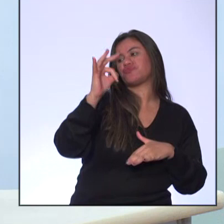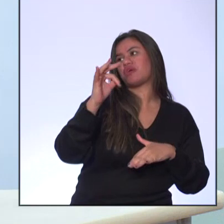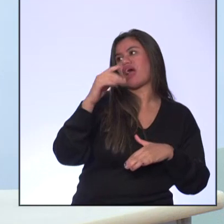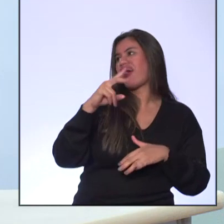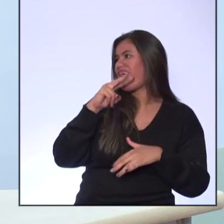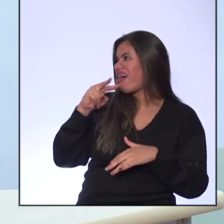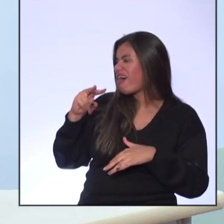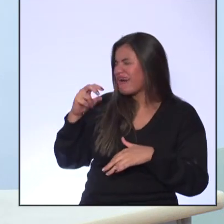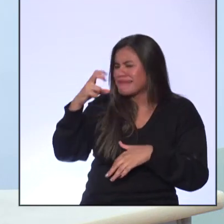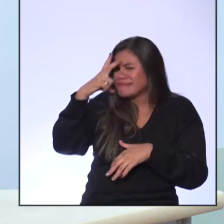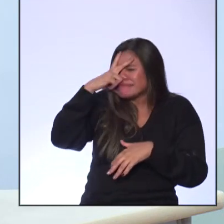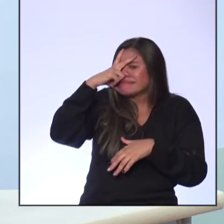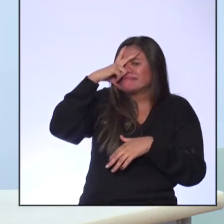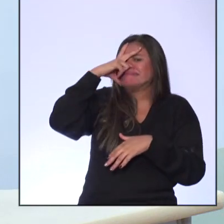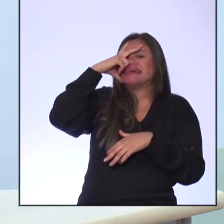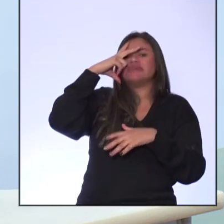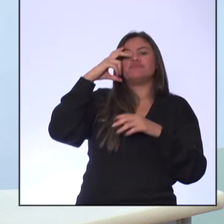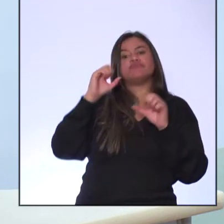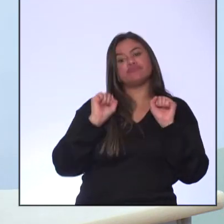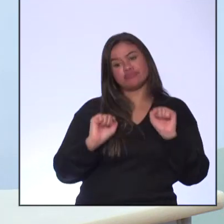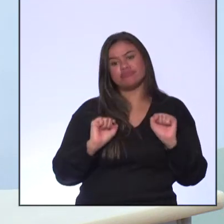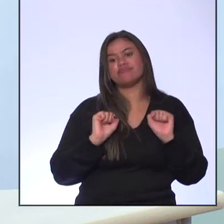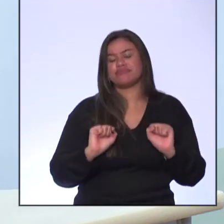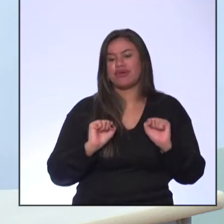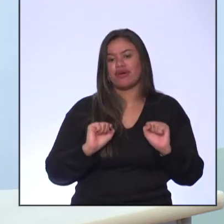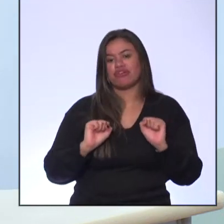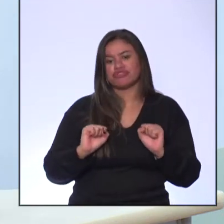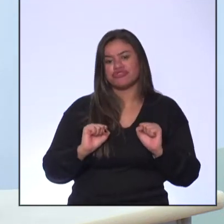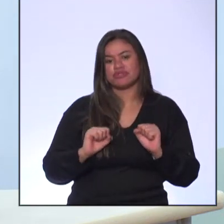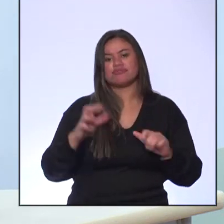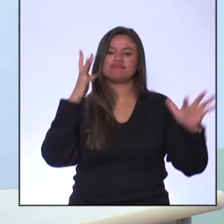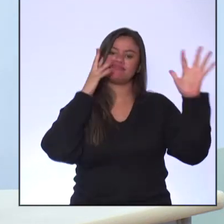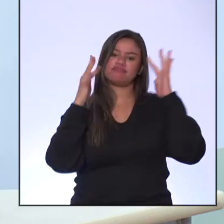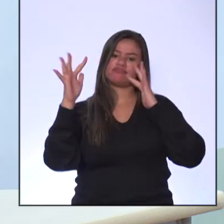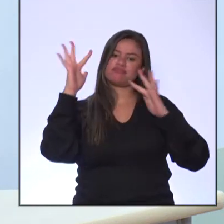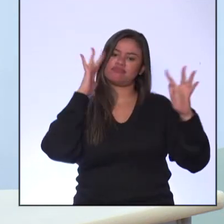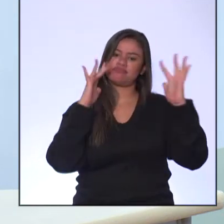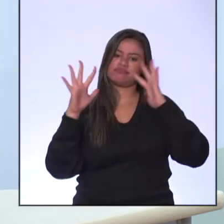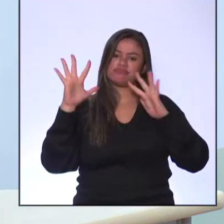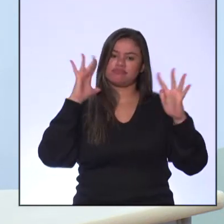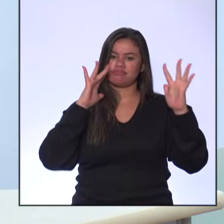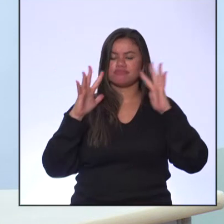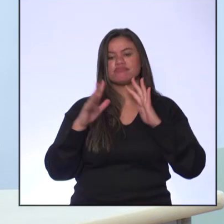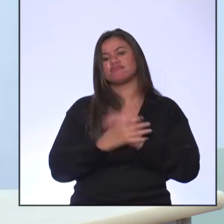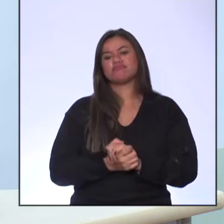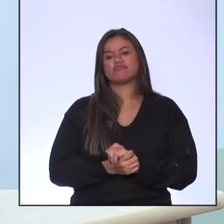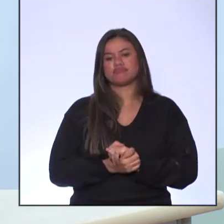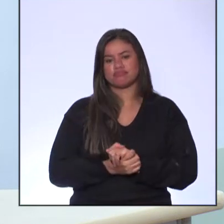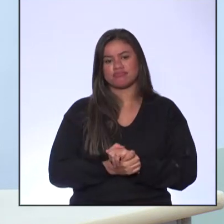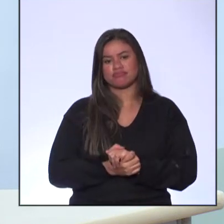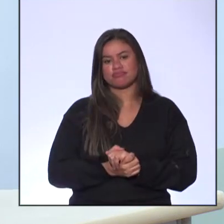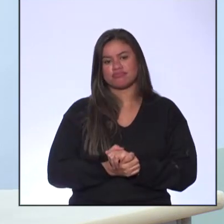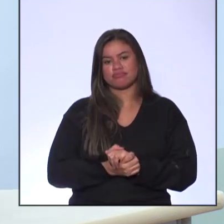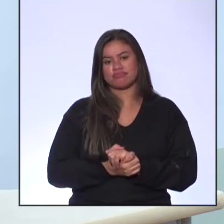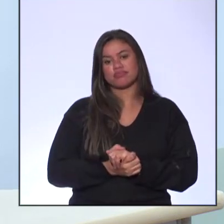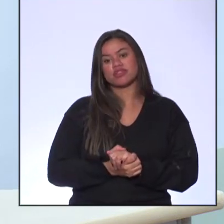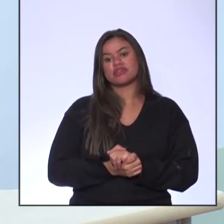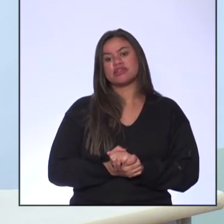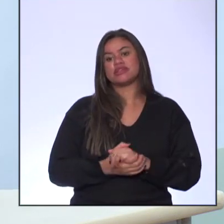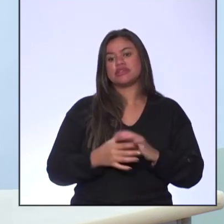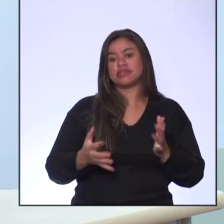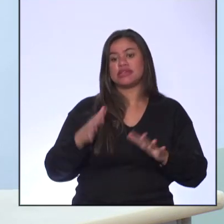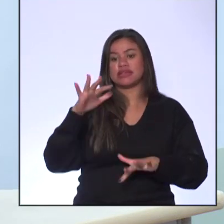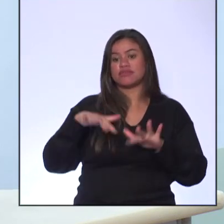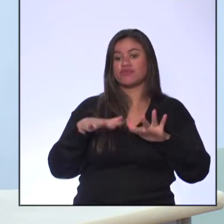exemplo. Quais fotos, né, condizem com o seu modo de vida e que você tem como um projeto de